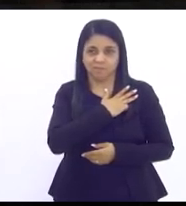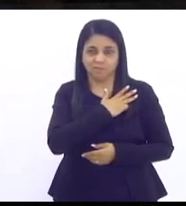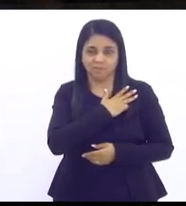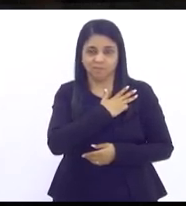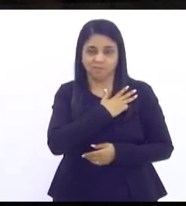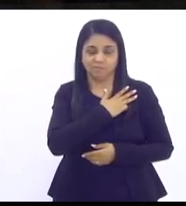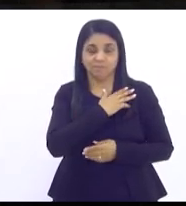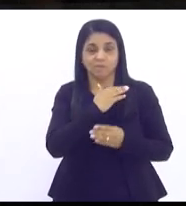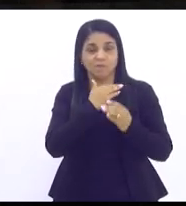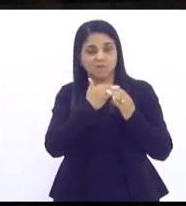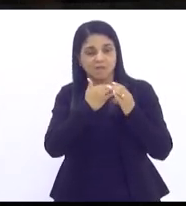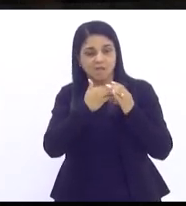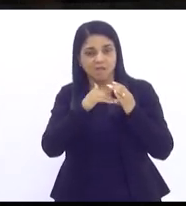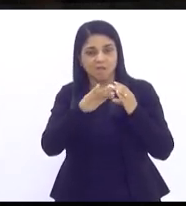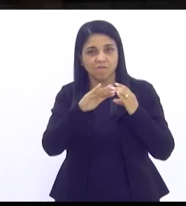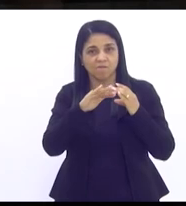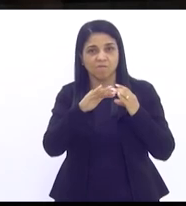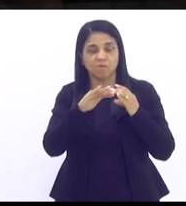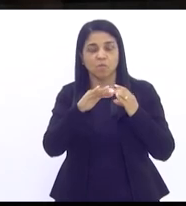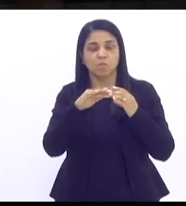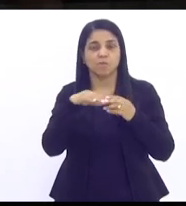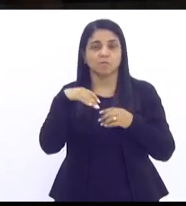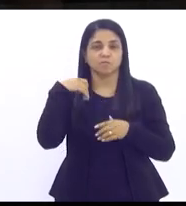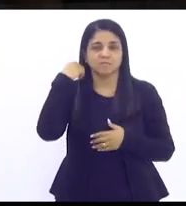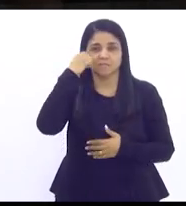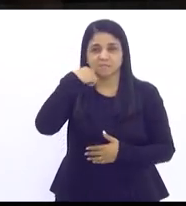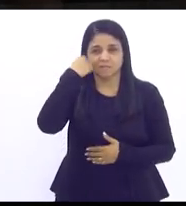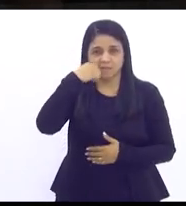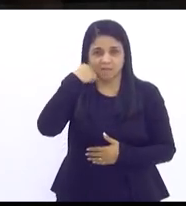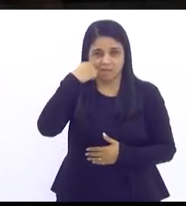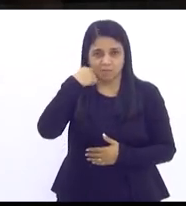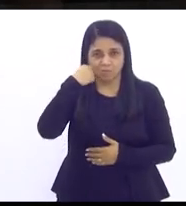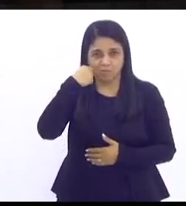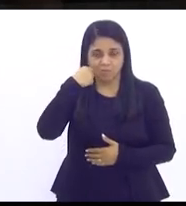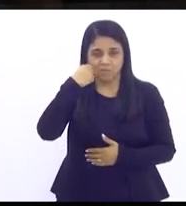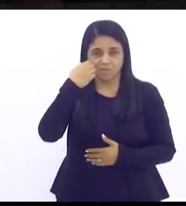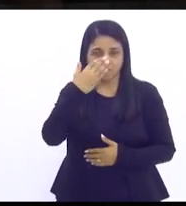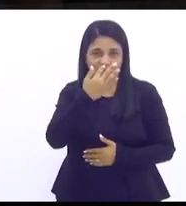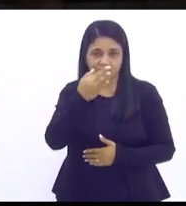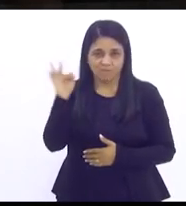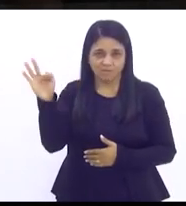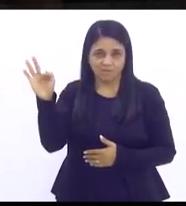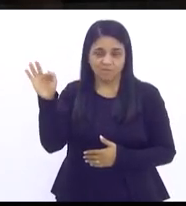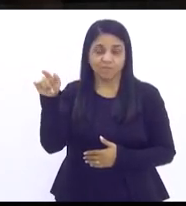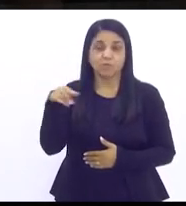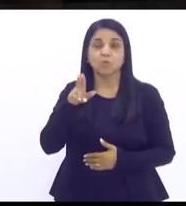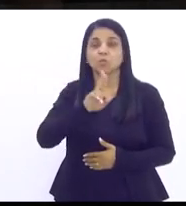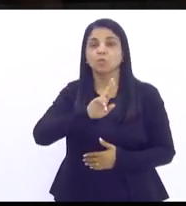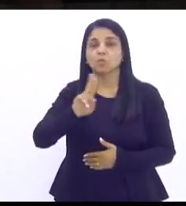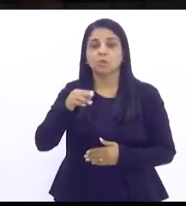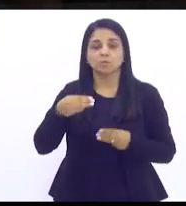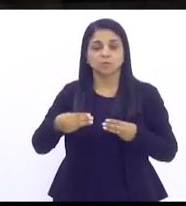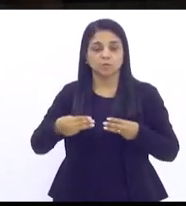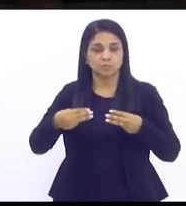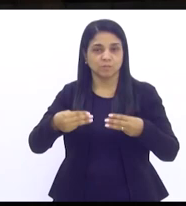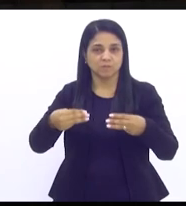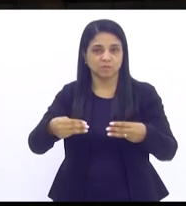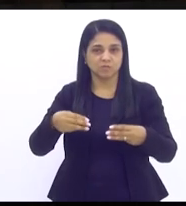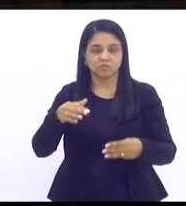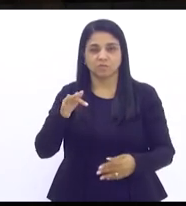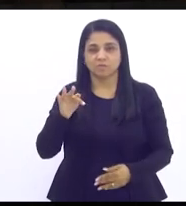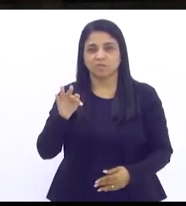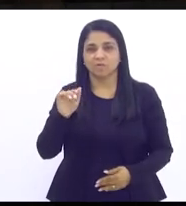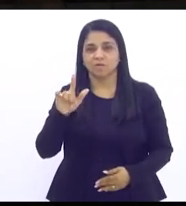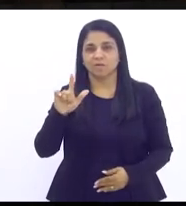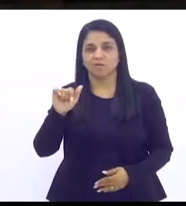enviou para o Congresso, para o Senado Federal, o nome do ministro Flávio Dino para o